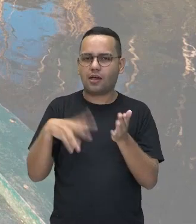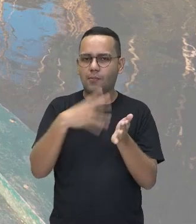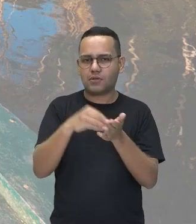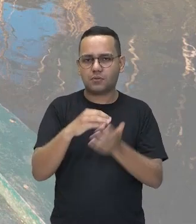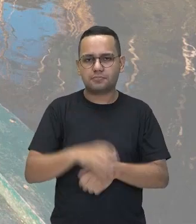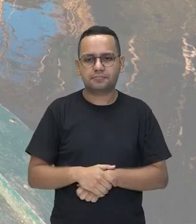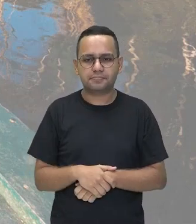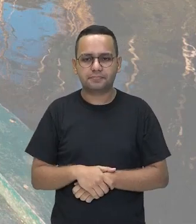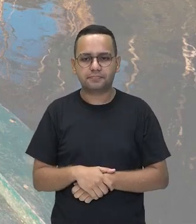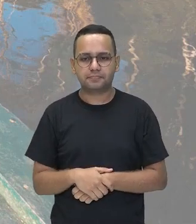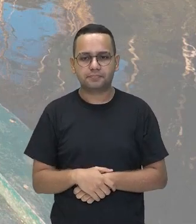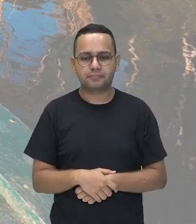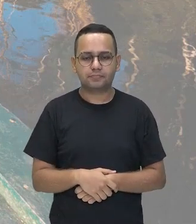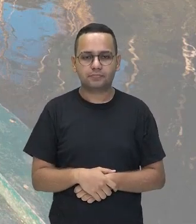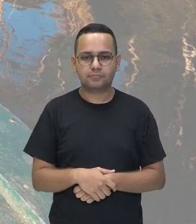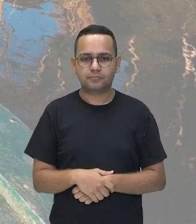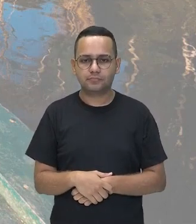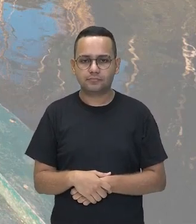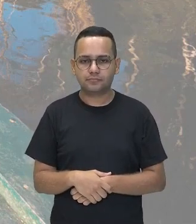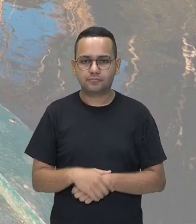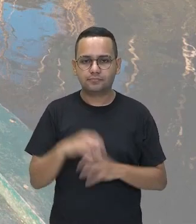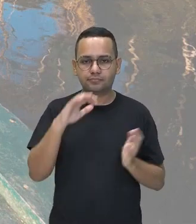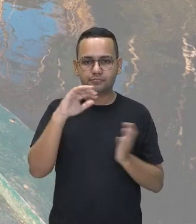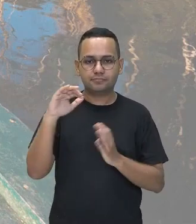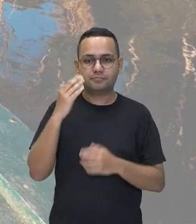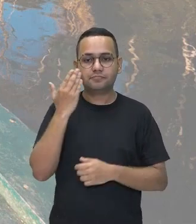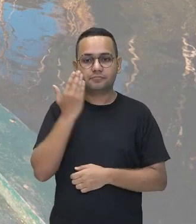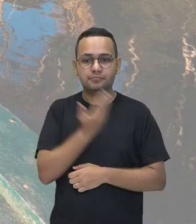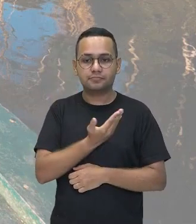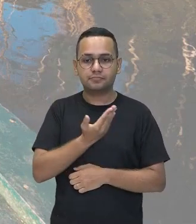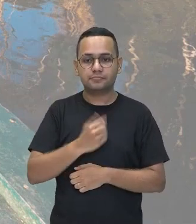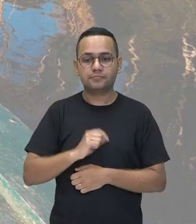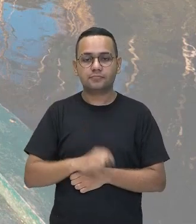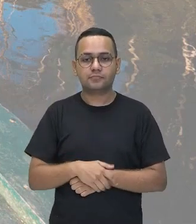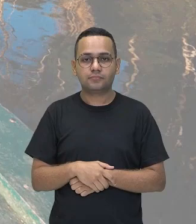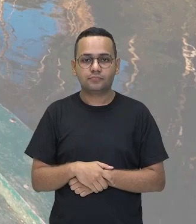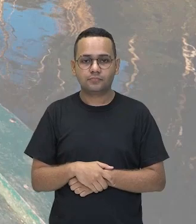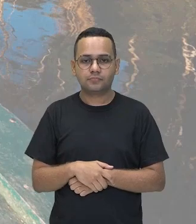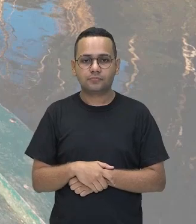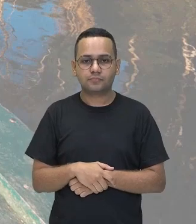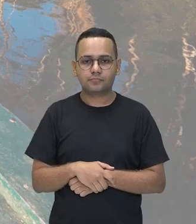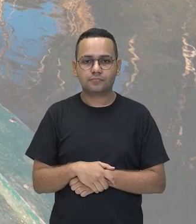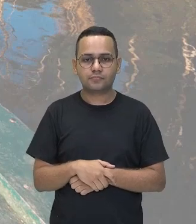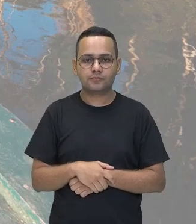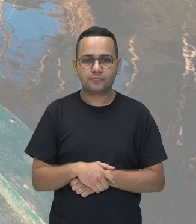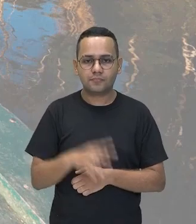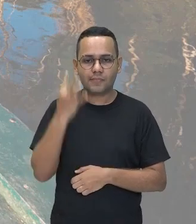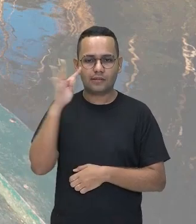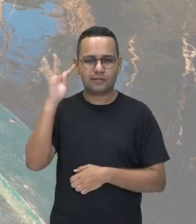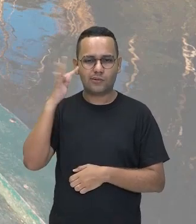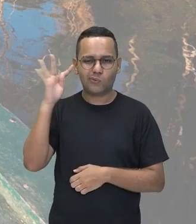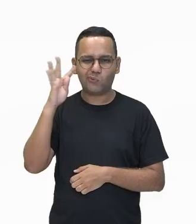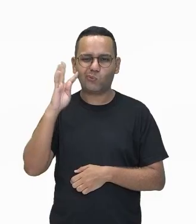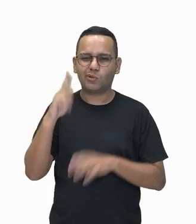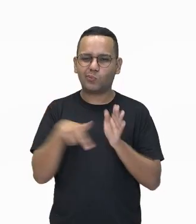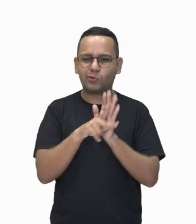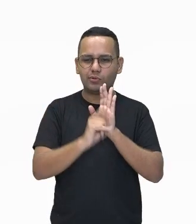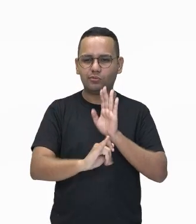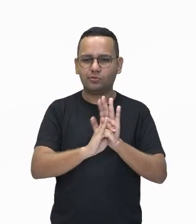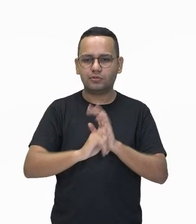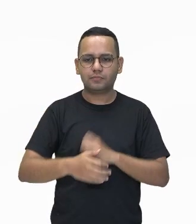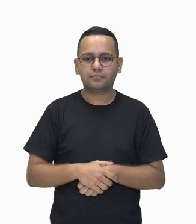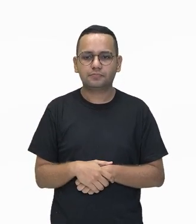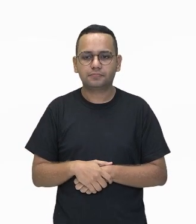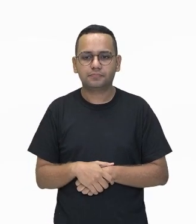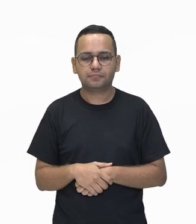comigo, acompanhe. Vamos então trabalhar um pouco sobre essa construção filosófica da nossa identidade, da nossa cultura. Olha só,